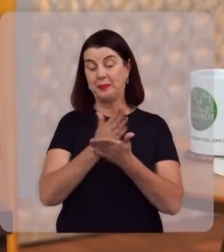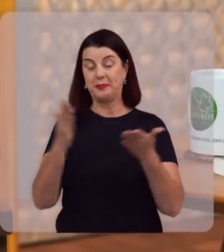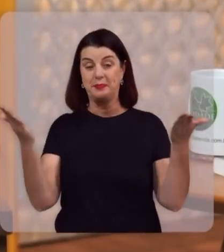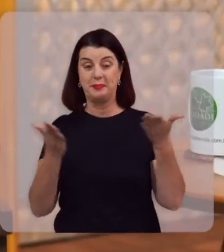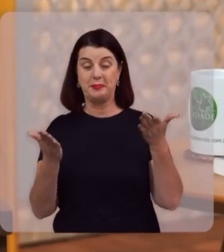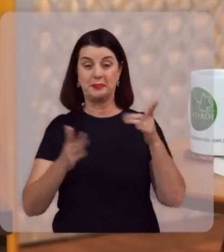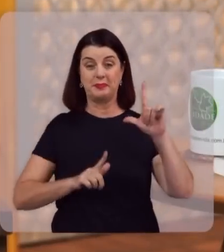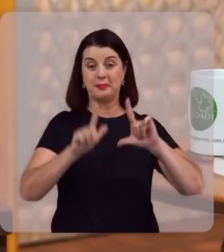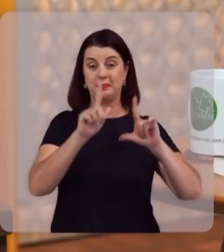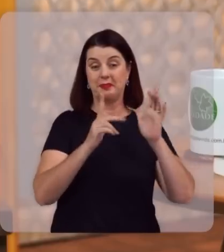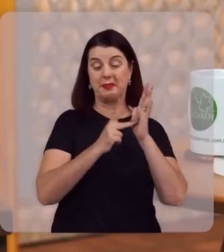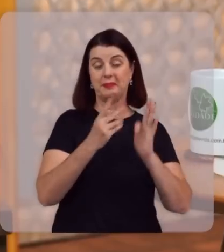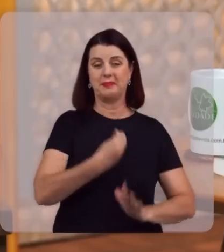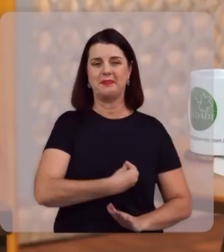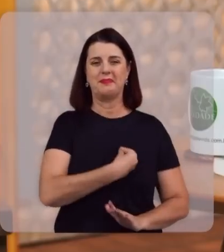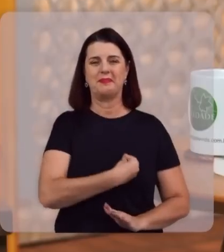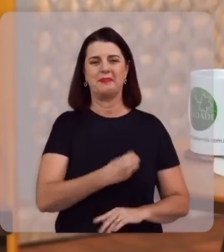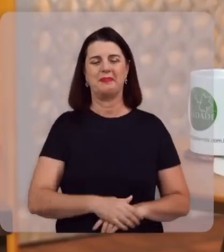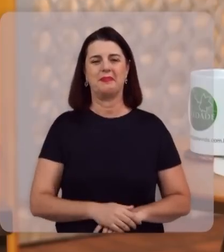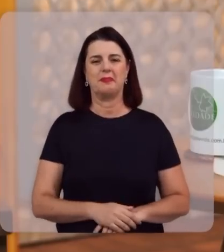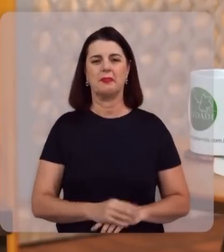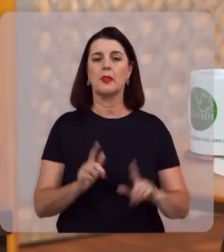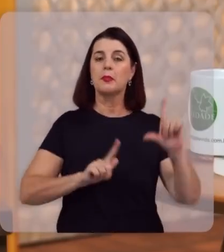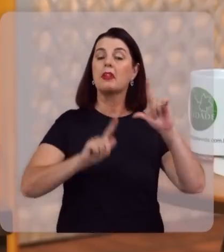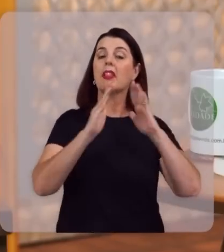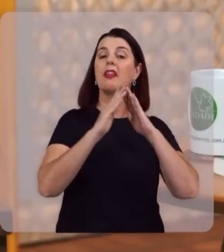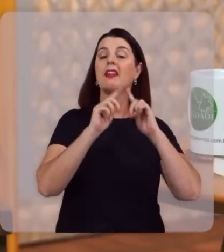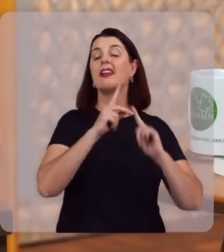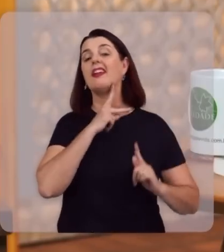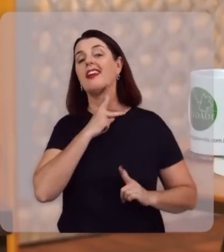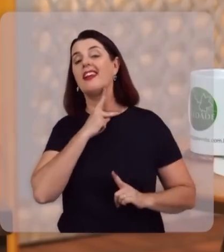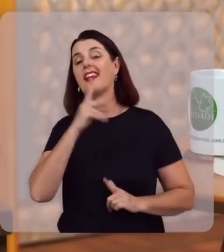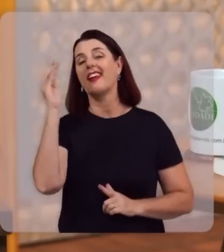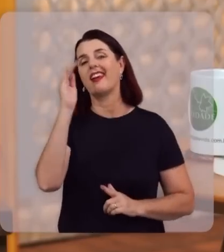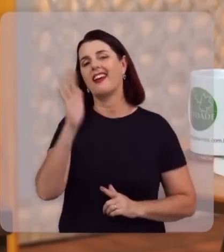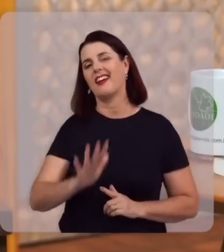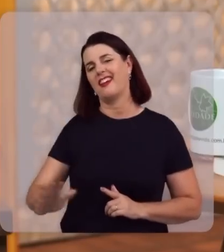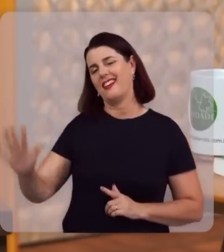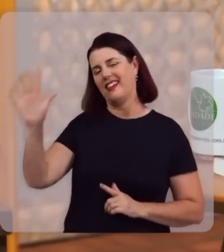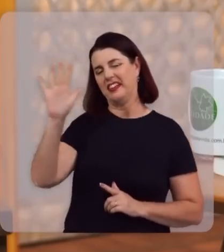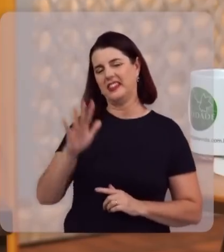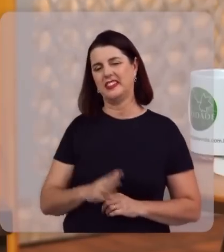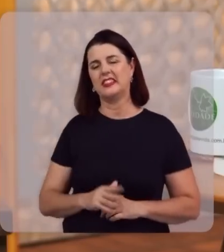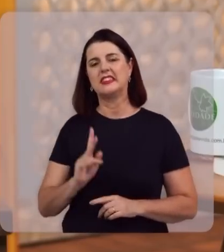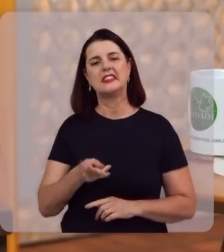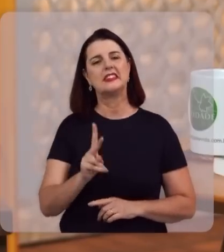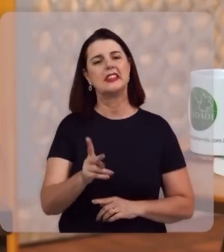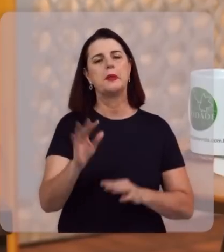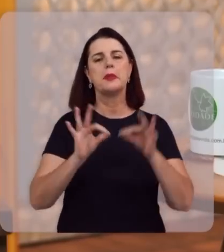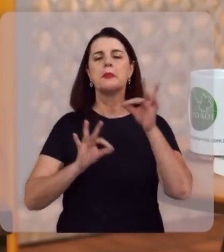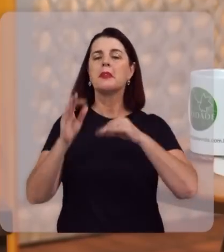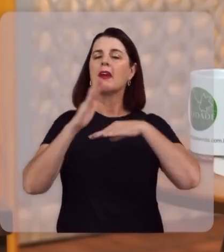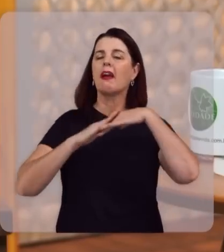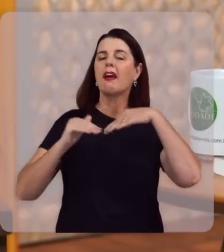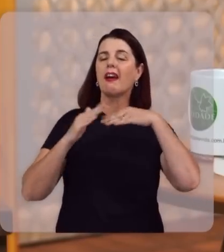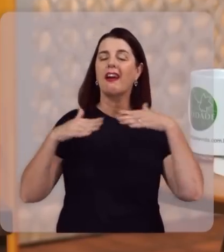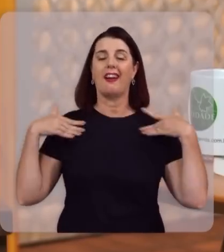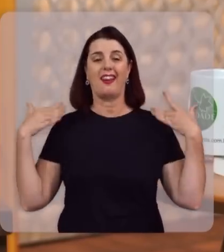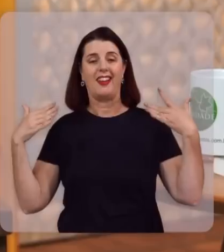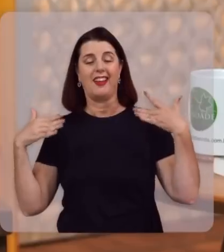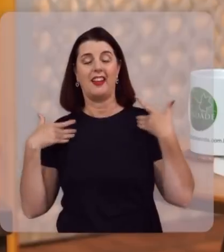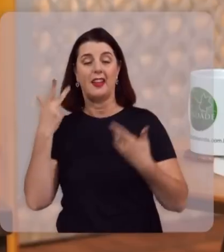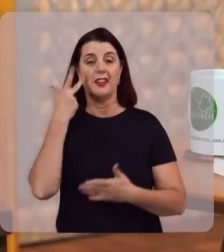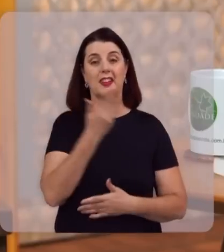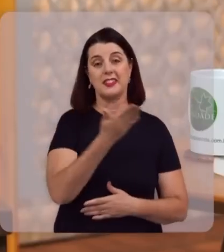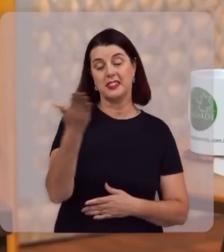Olá, começamos agora mais um Verdade e Vida, programa da Igreja Presbiteriana do Brasil, sempre preparado com muita